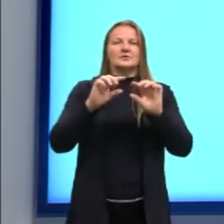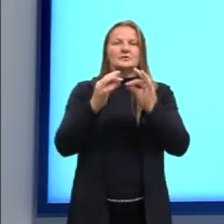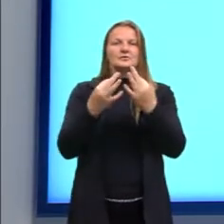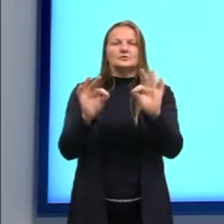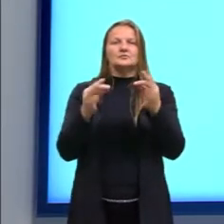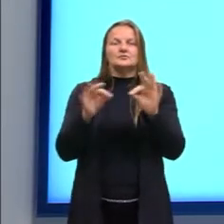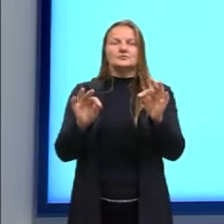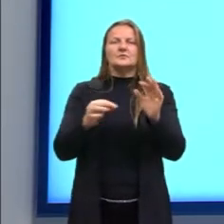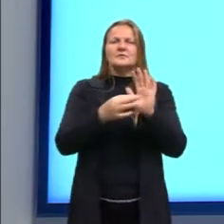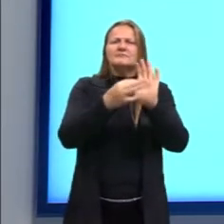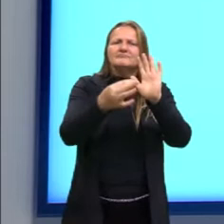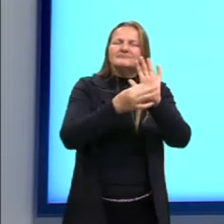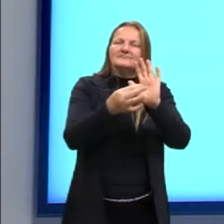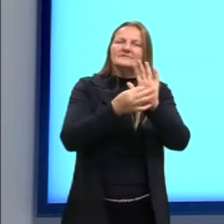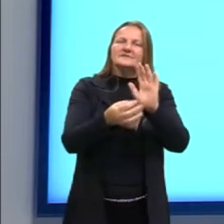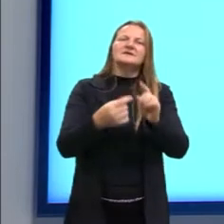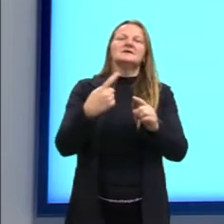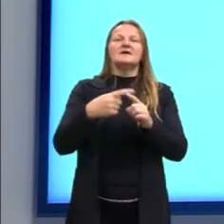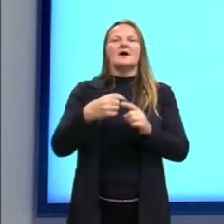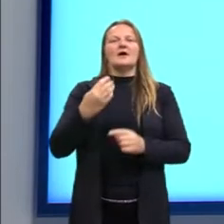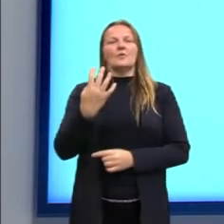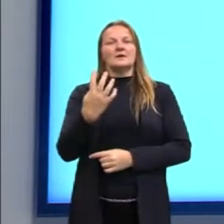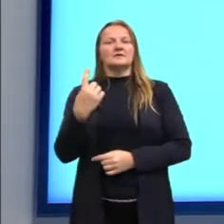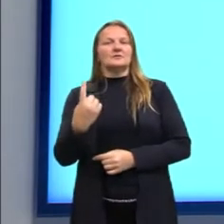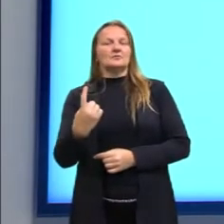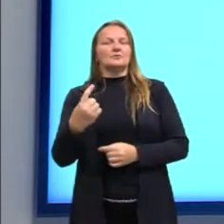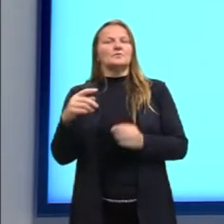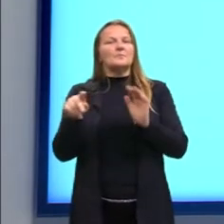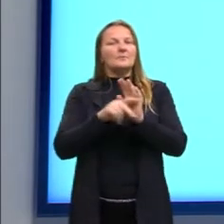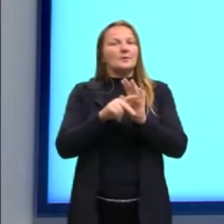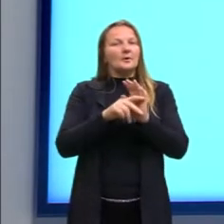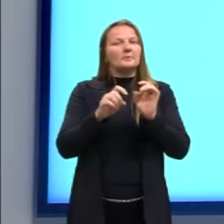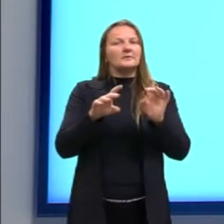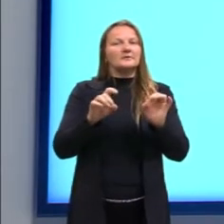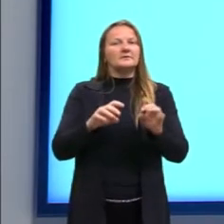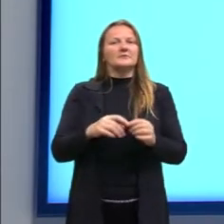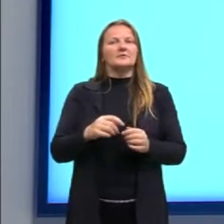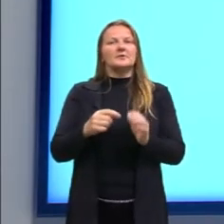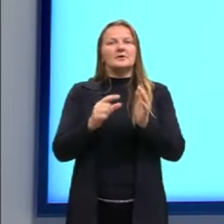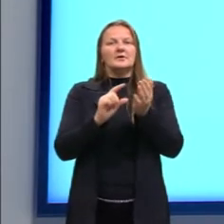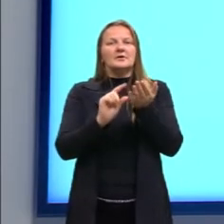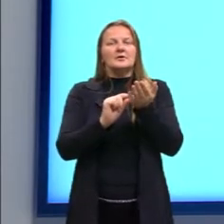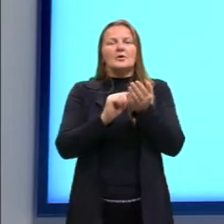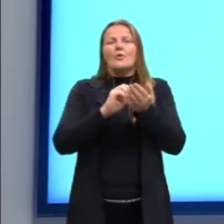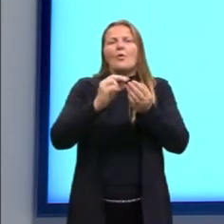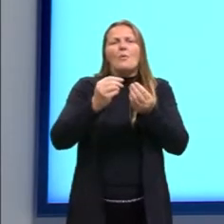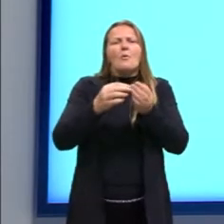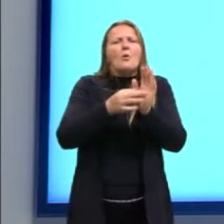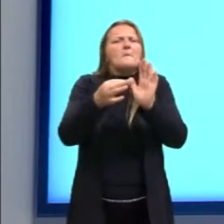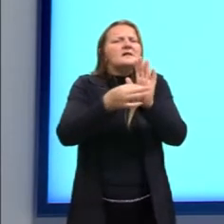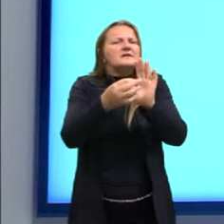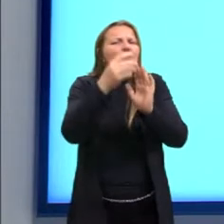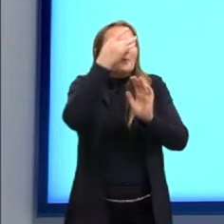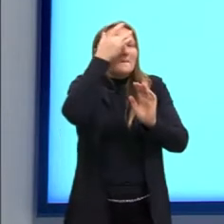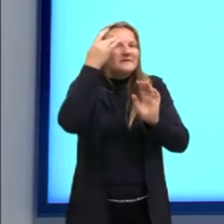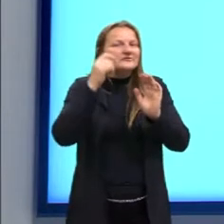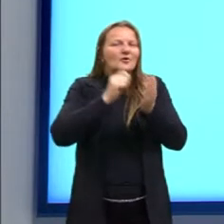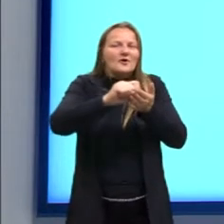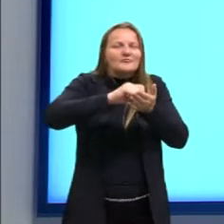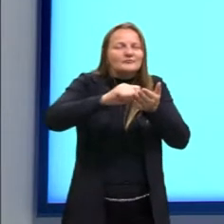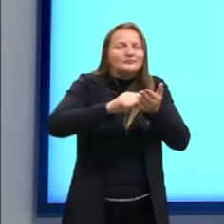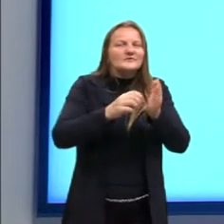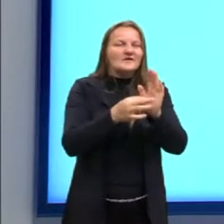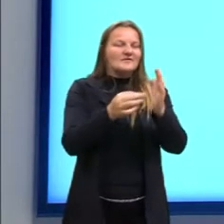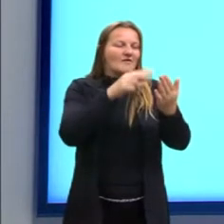e argumentação e a aula 41 vai falar aí sobre artigos de opinião, tá? Então, aqui vocês